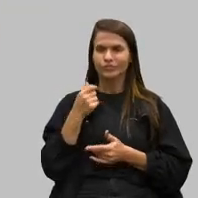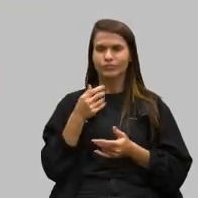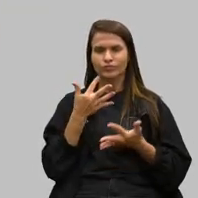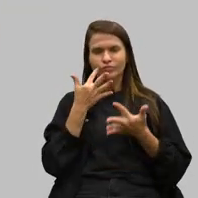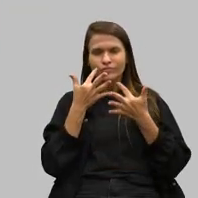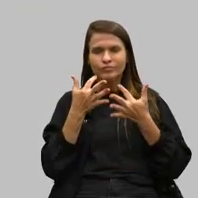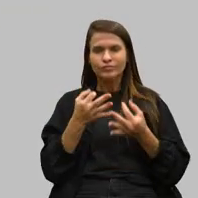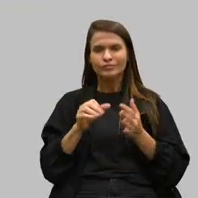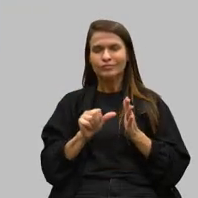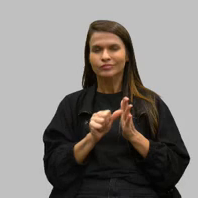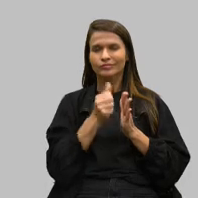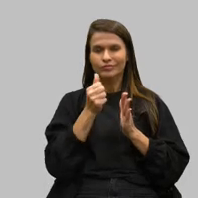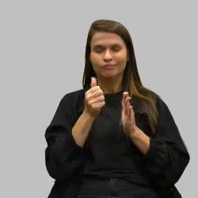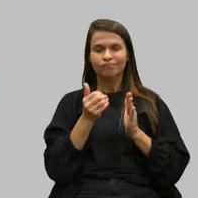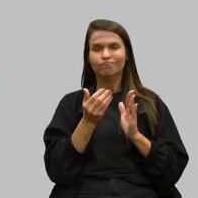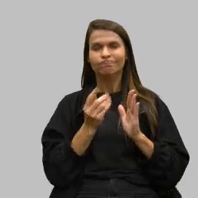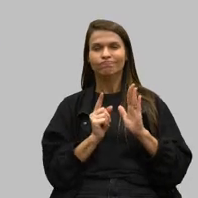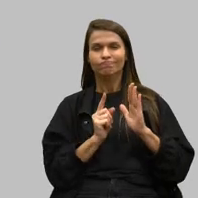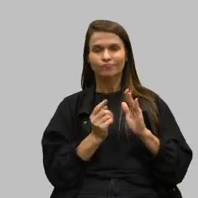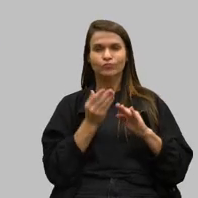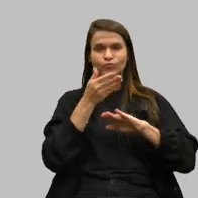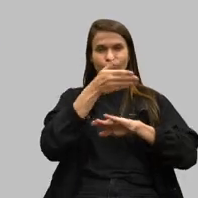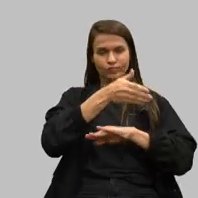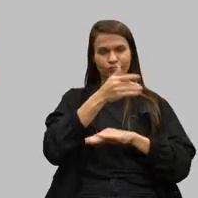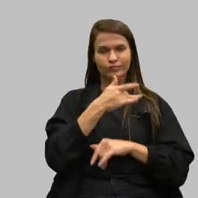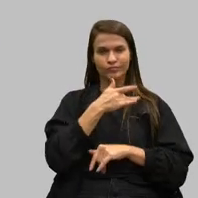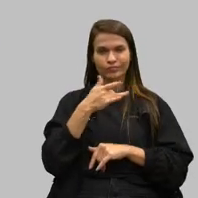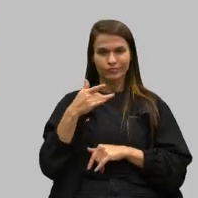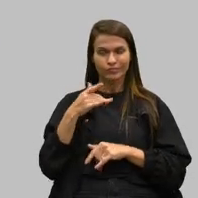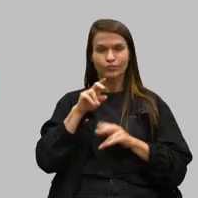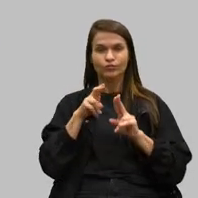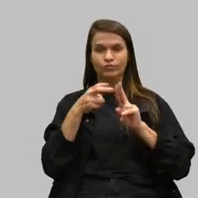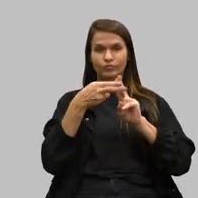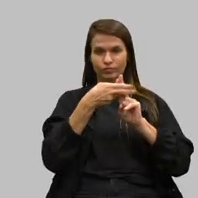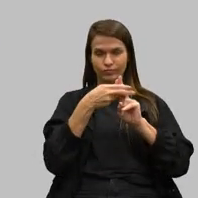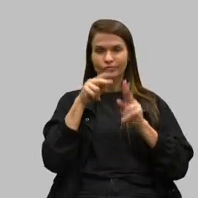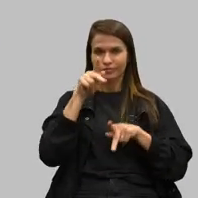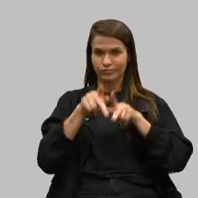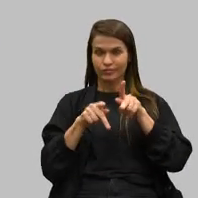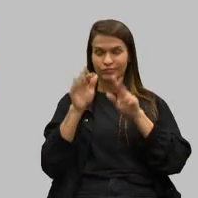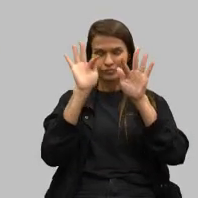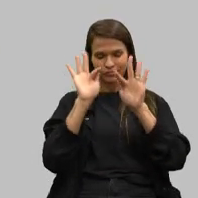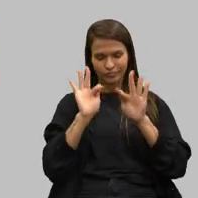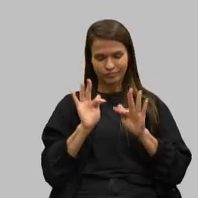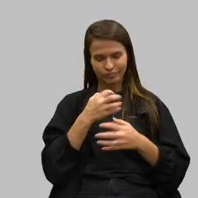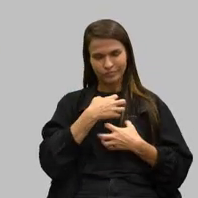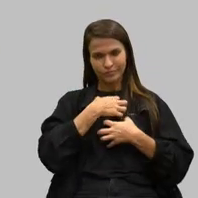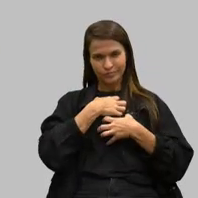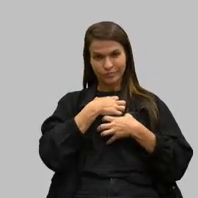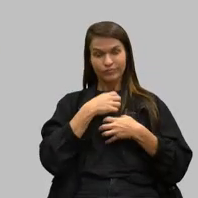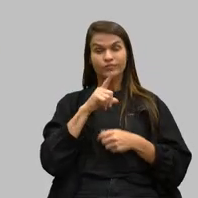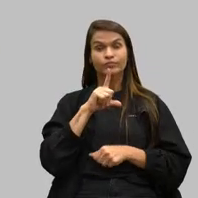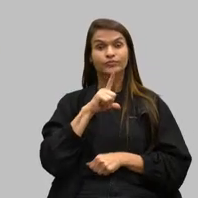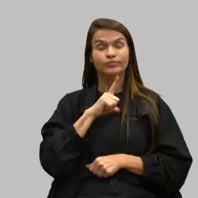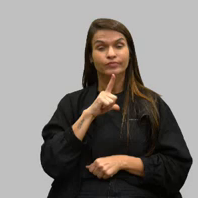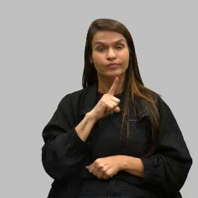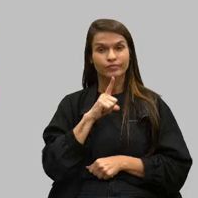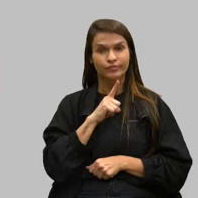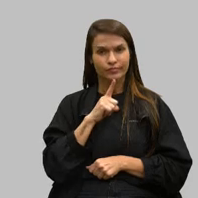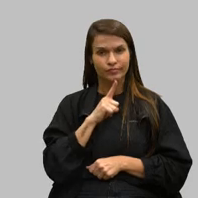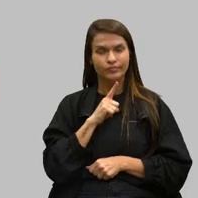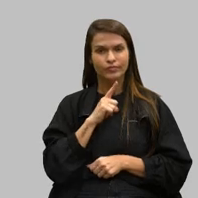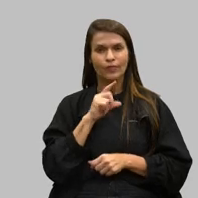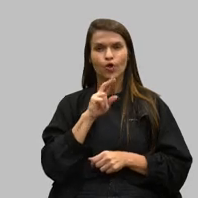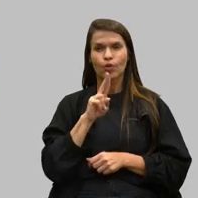onde é a porta de entrada para o SUS, da nossa população. E eu fico muito feliz porque quando a gente tem as